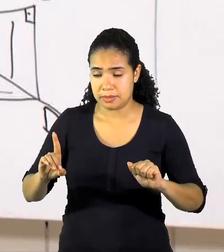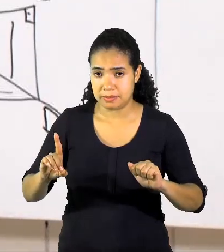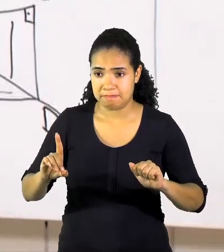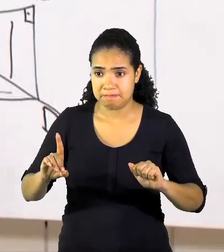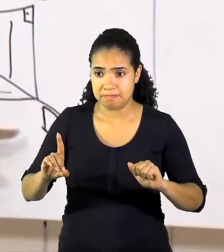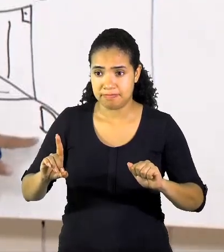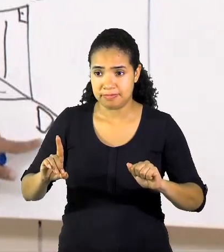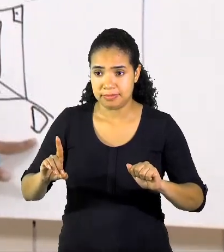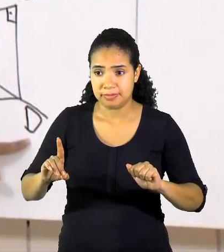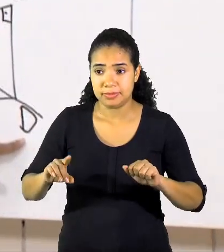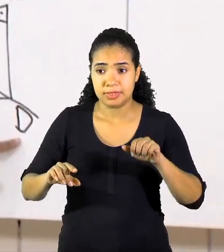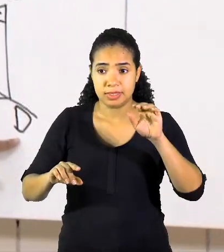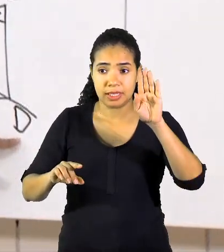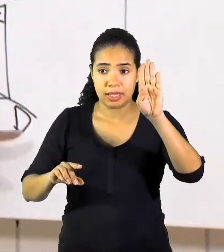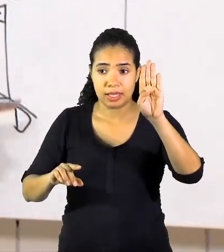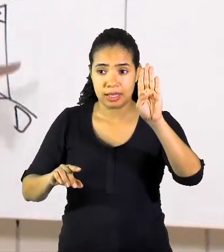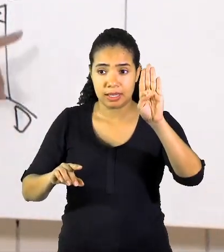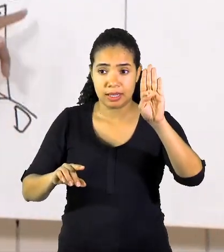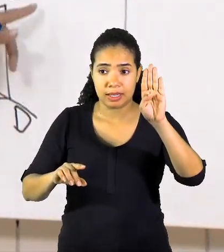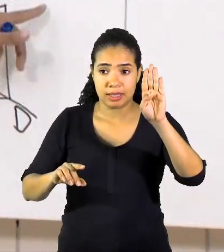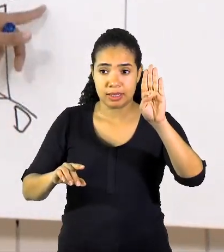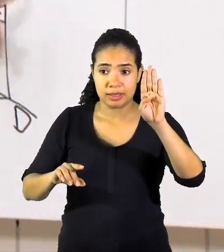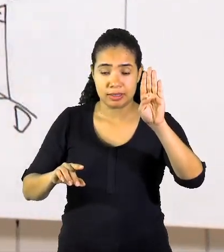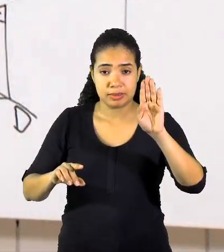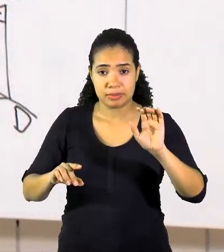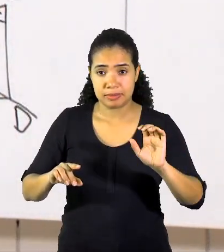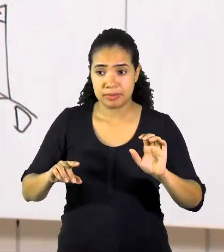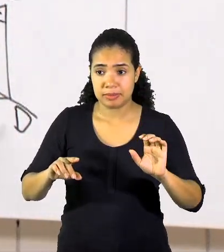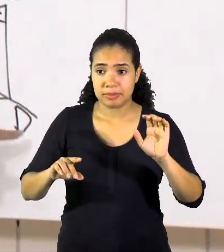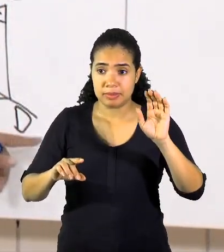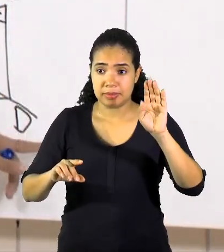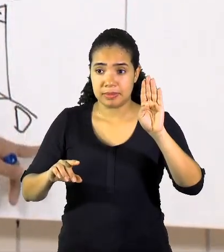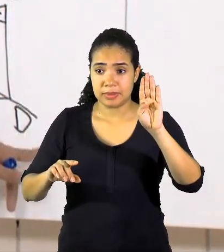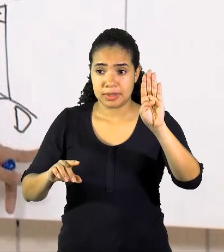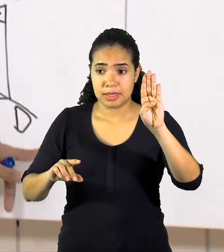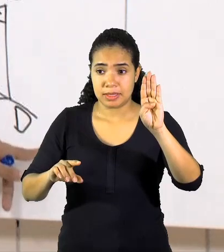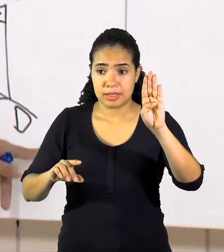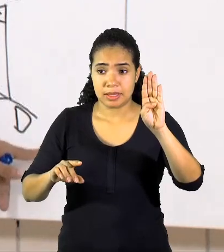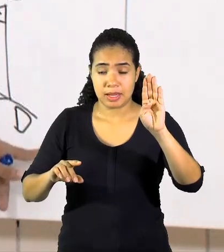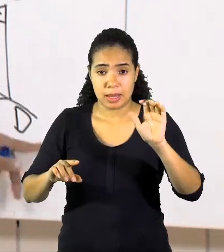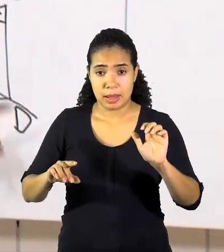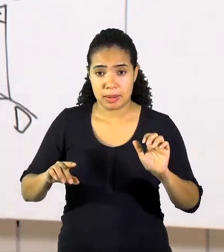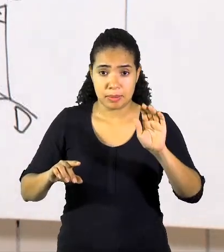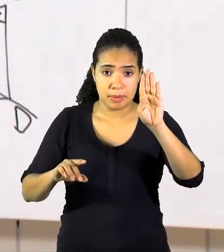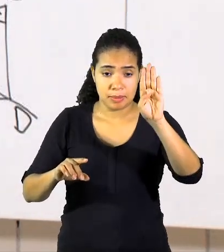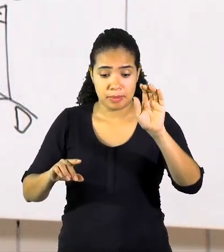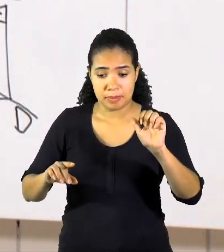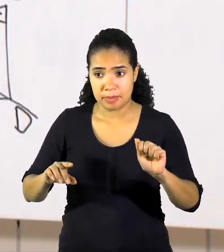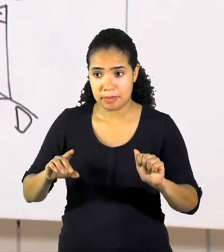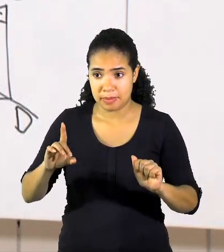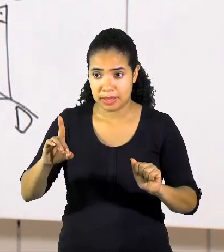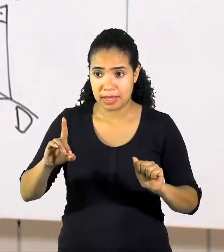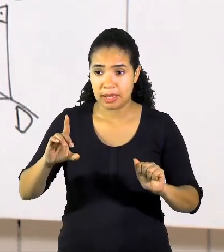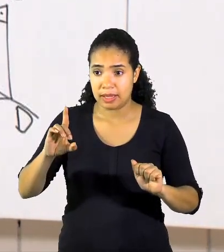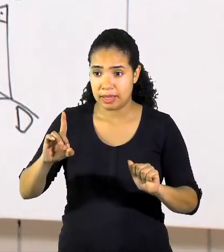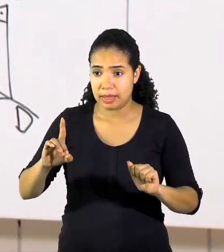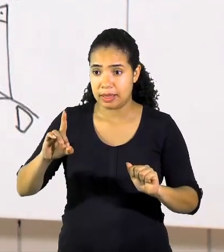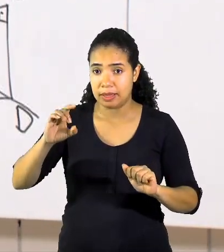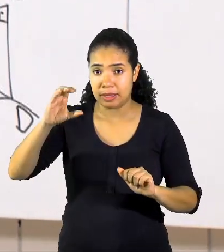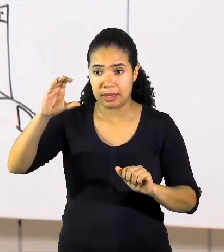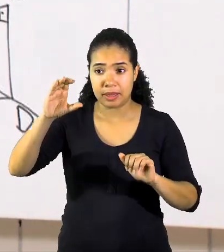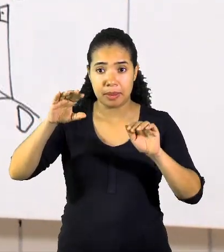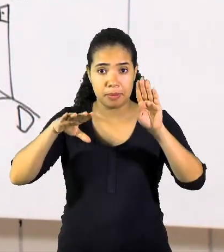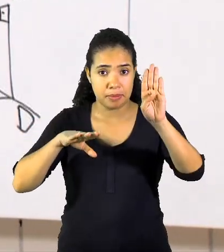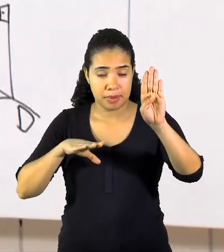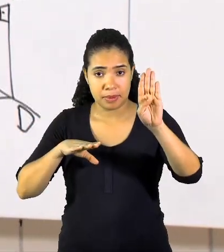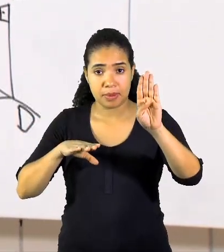O triângulo ABD e o triângulo CBD. Por que que esses triângulos recebem